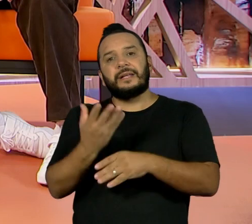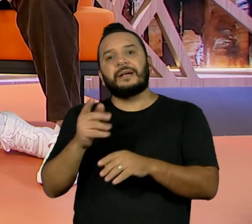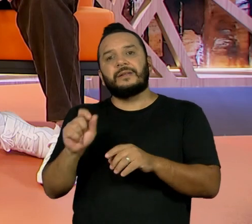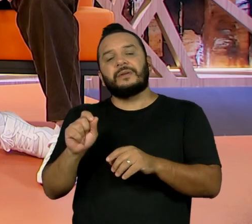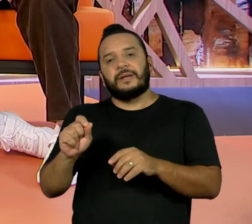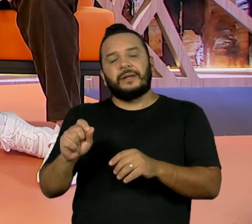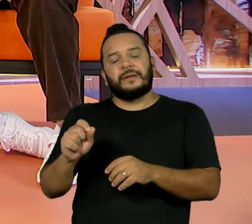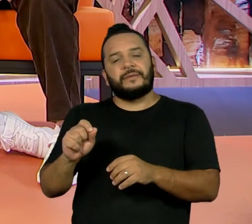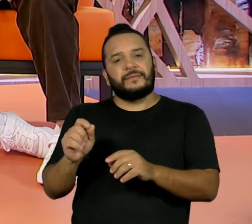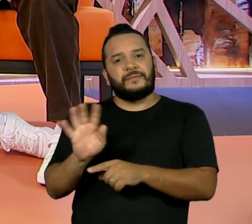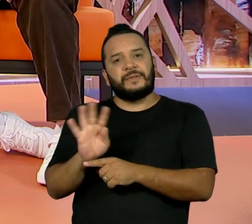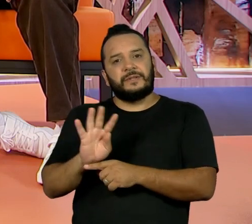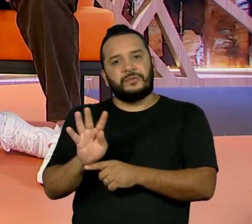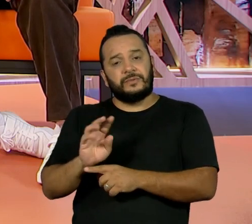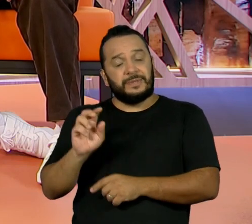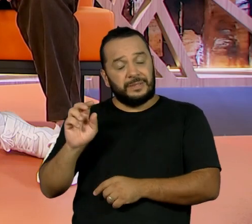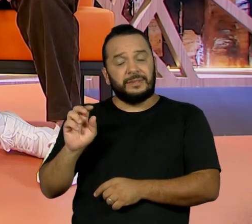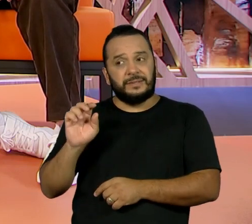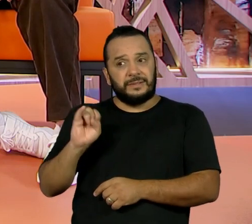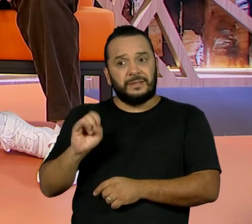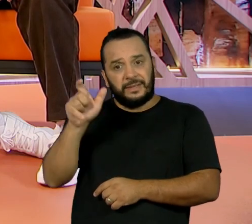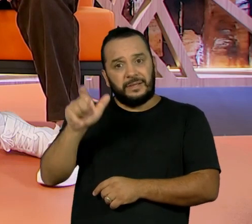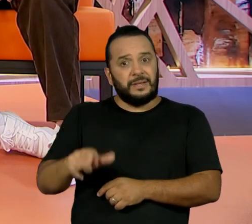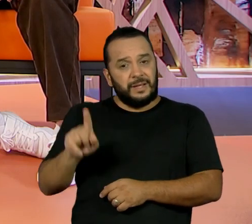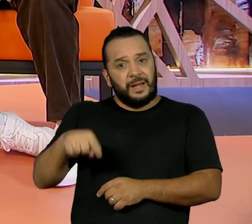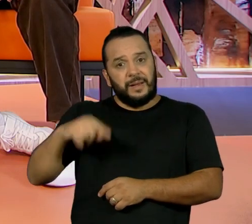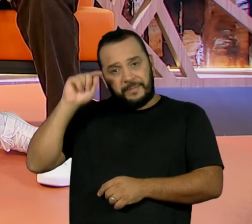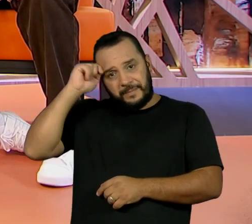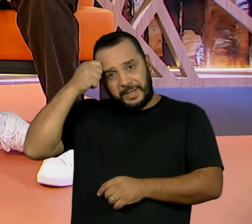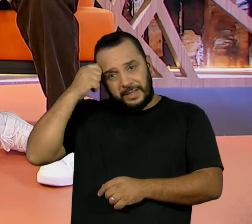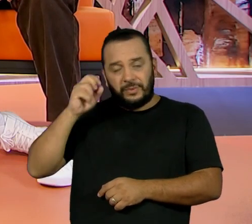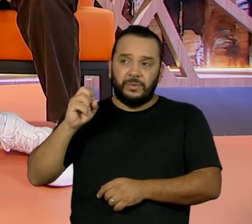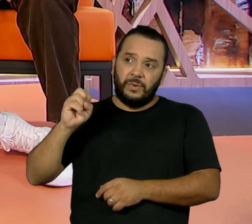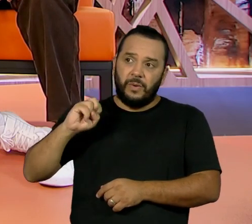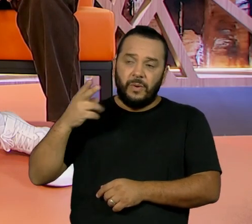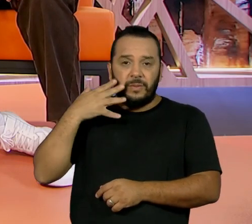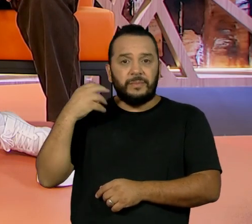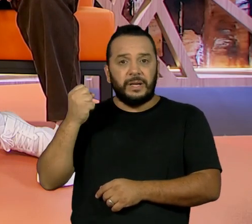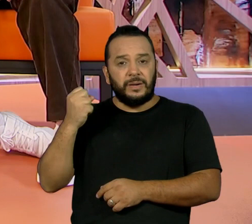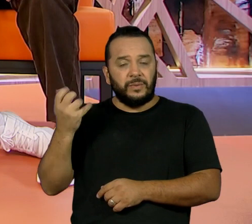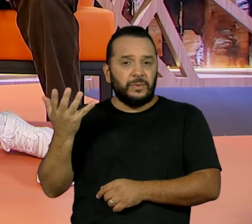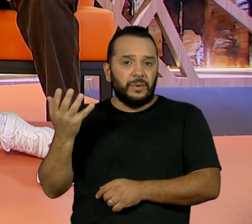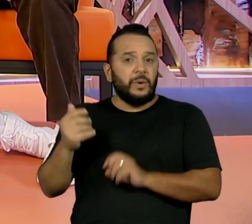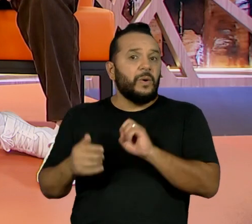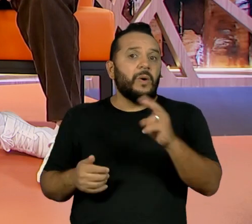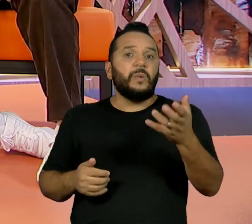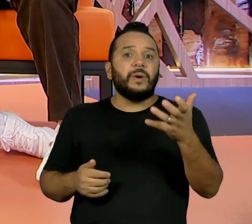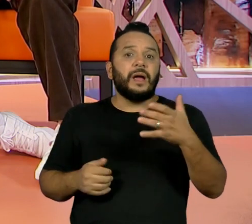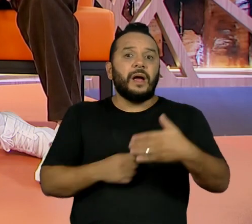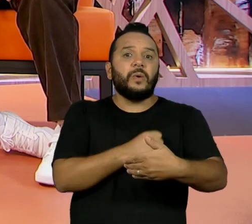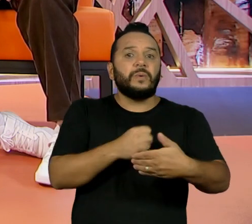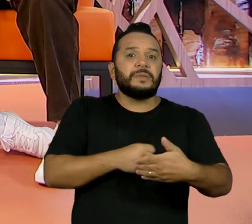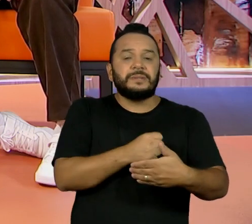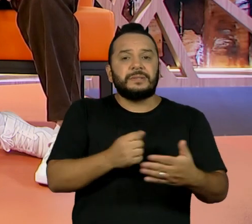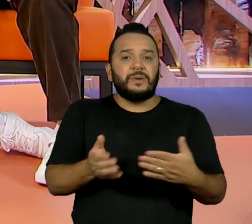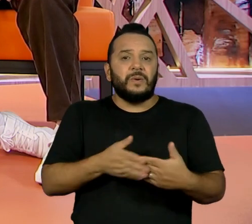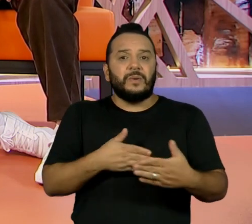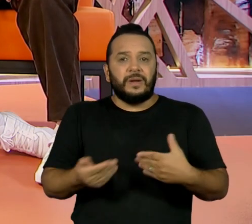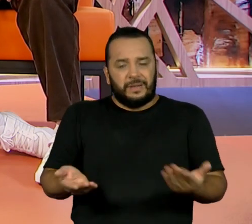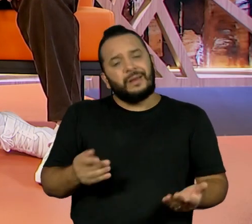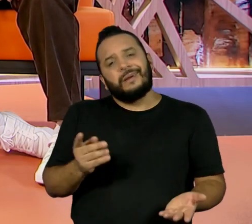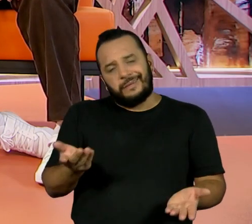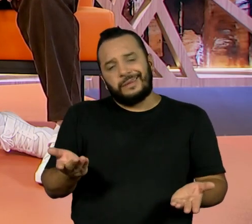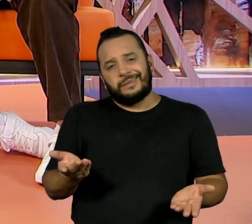preta, por exemplo, ou não, e sobre quanto ela quer apenas assistir um vídeo de culinária, independente de quem faça. E aí esse é um exercício que eu sempre faço